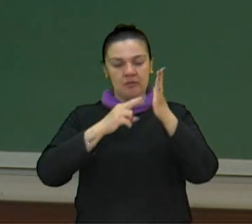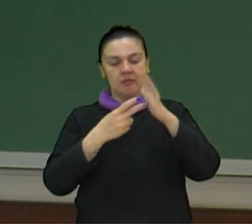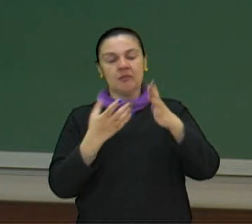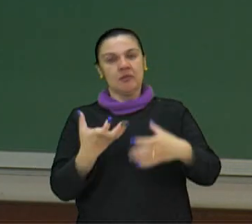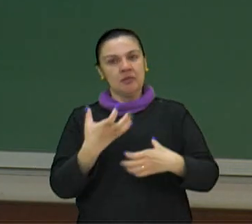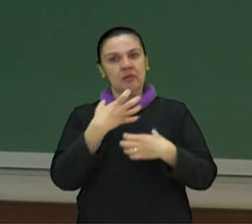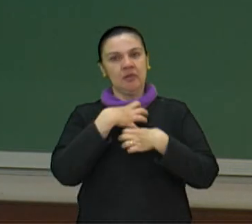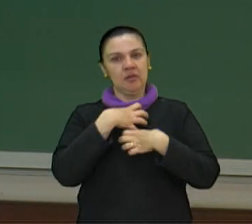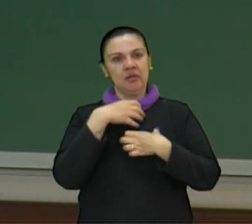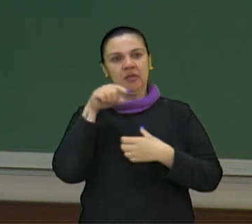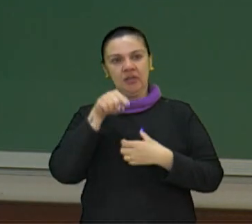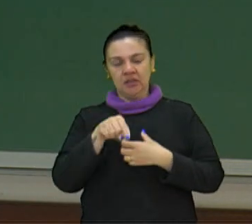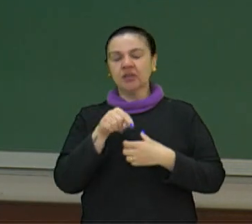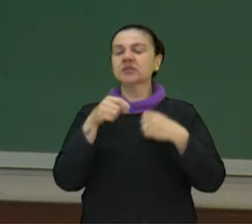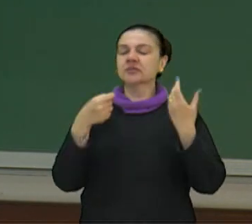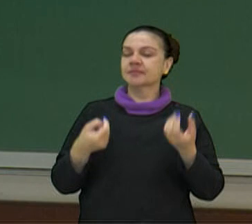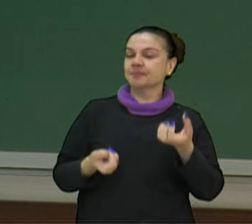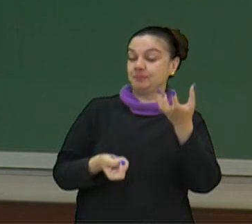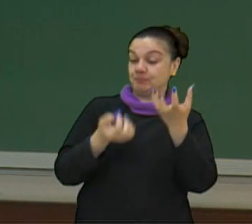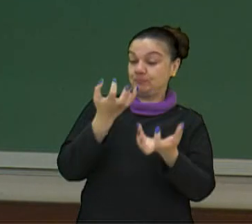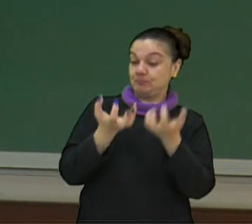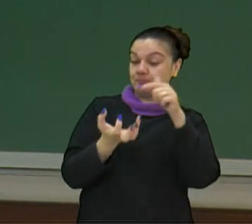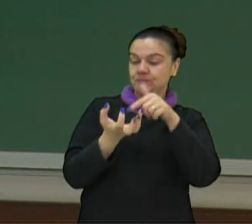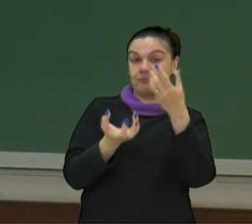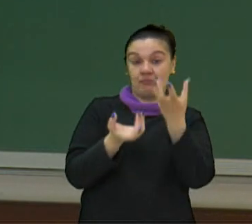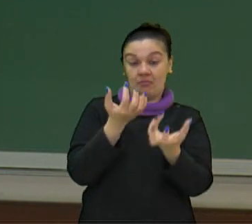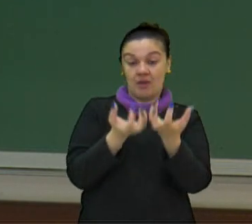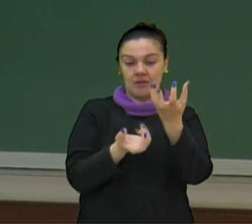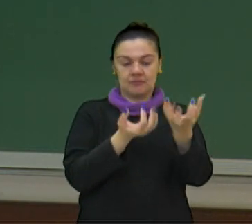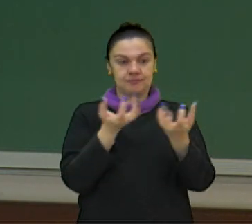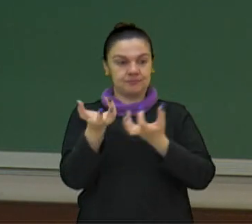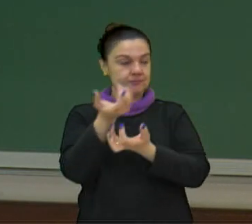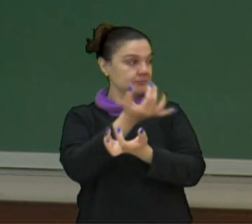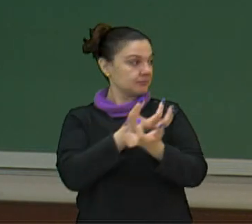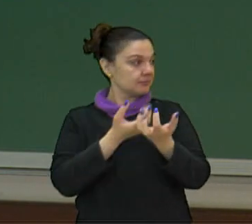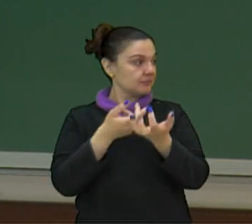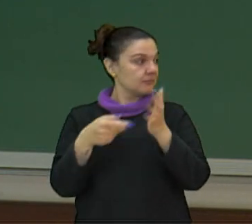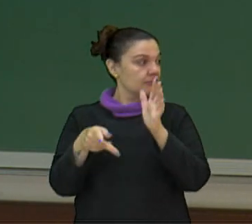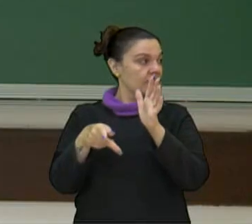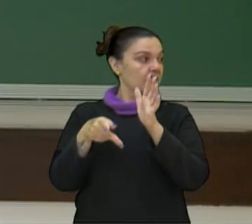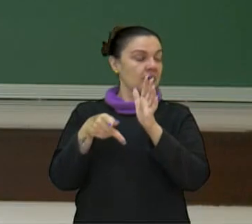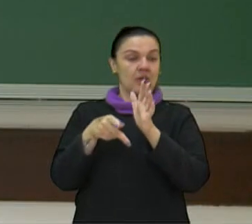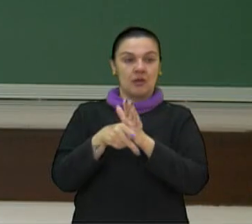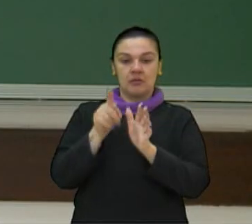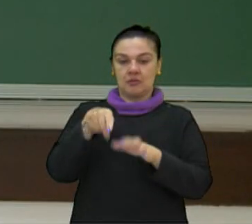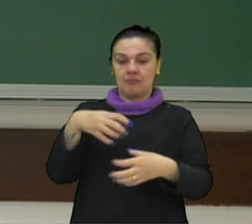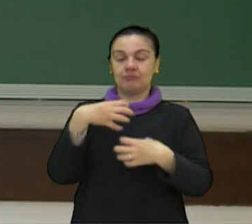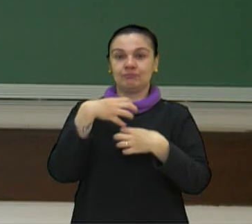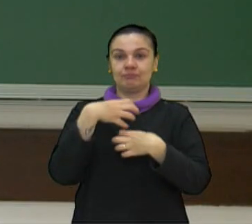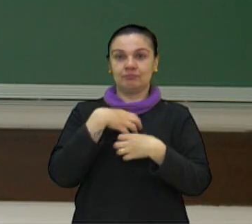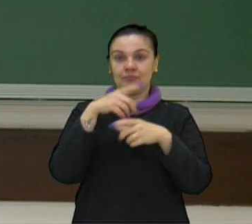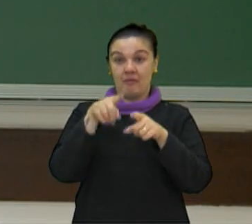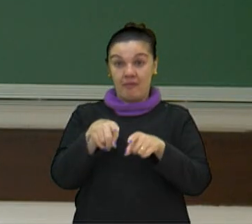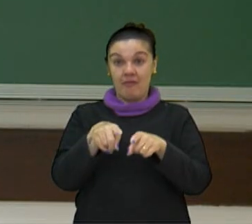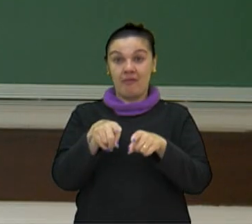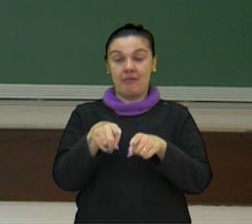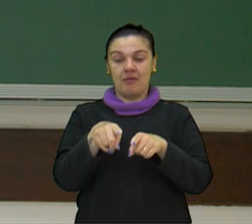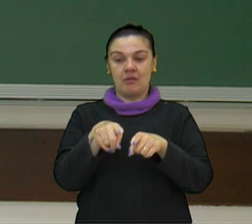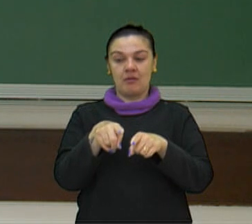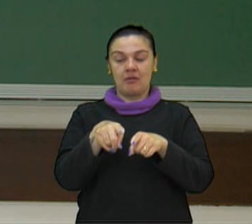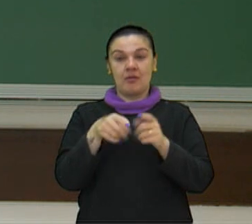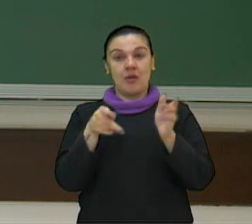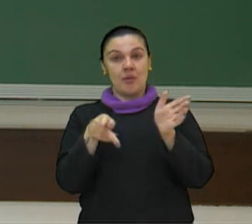modos. Essas labaredas, essas fogueiras, essas erupções solares, que são essas protuberâncias,